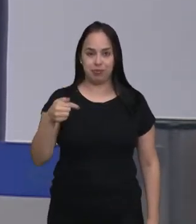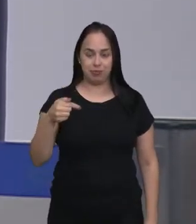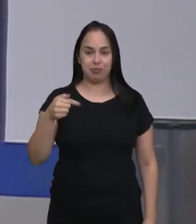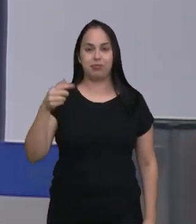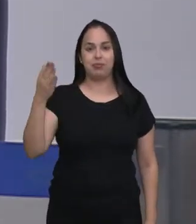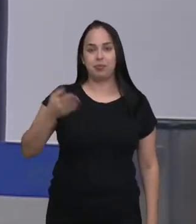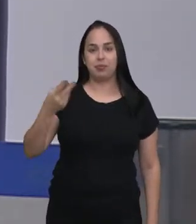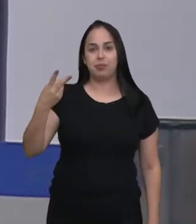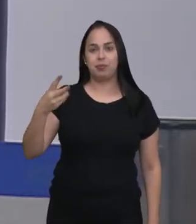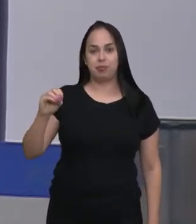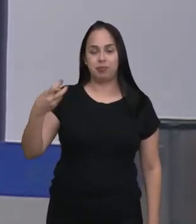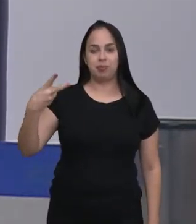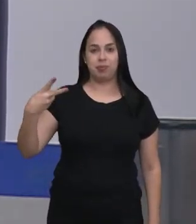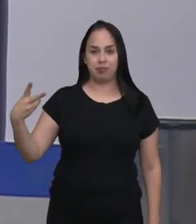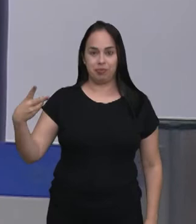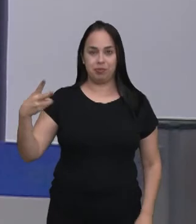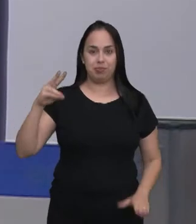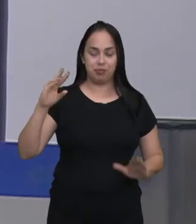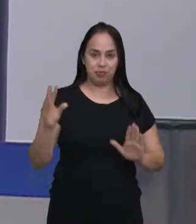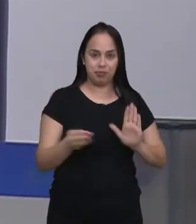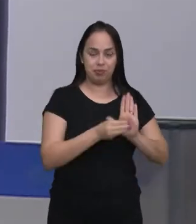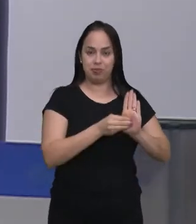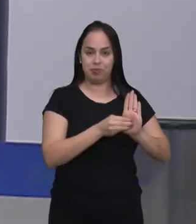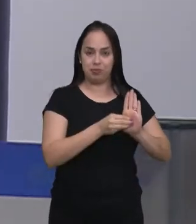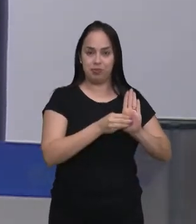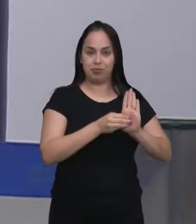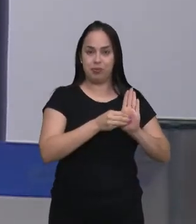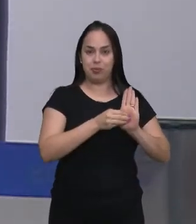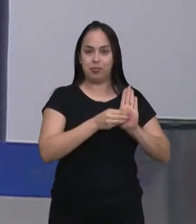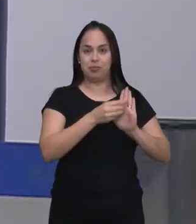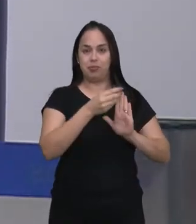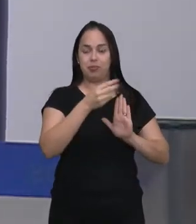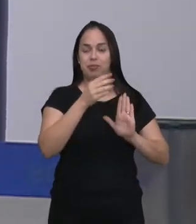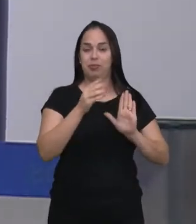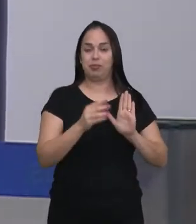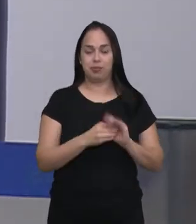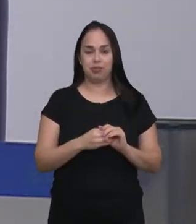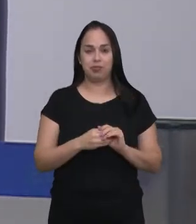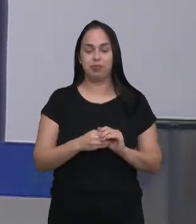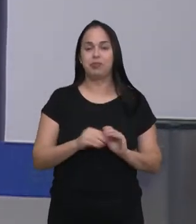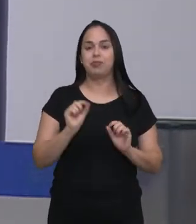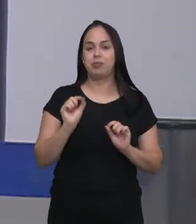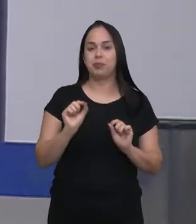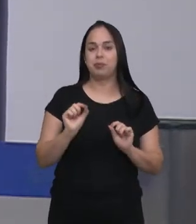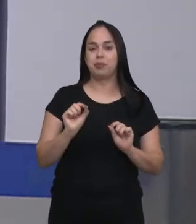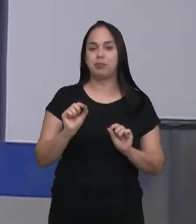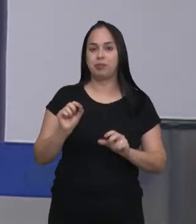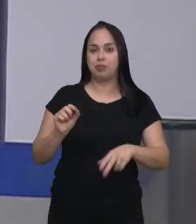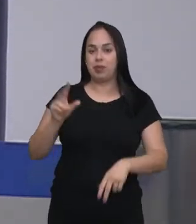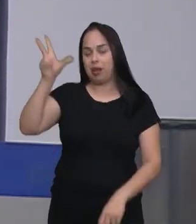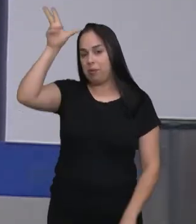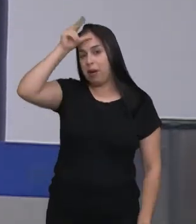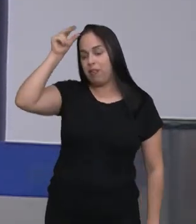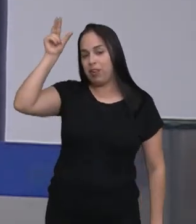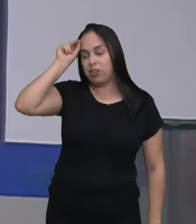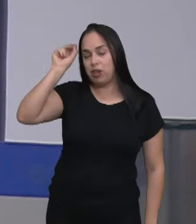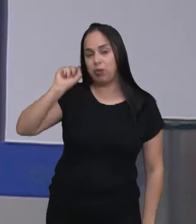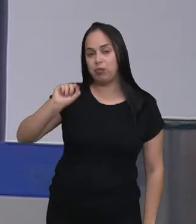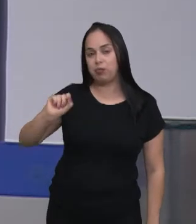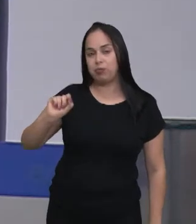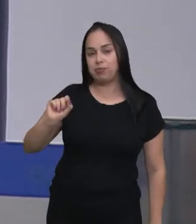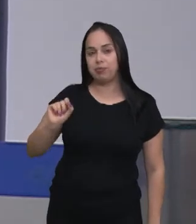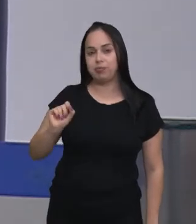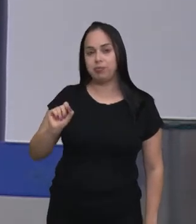1357/2022, projeto de lei complementar número 3/2022. Autoria, Poder Executivo. Dispõe sobre